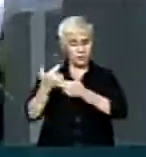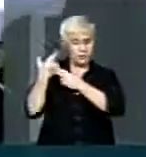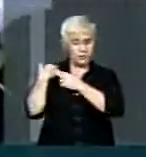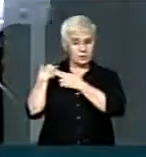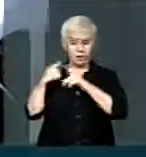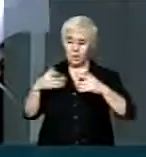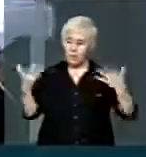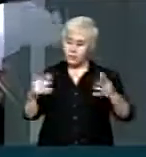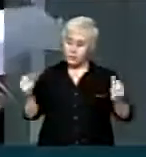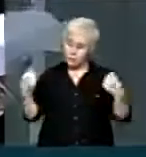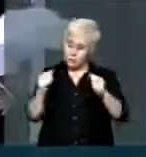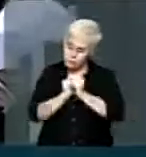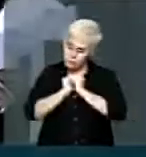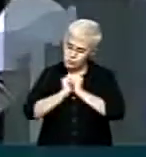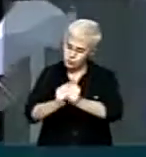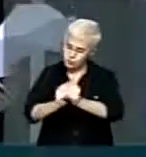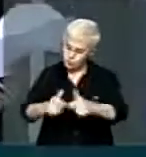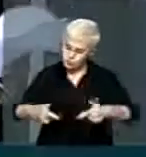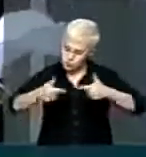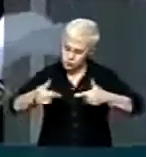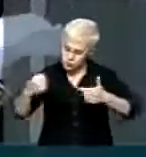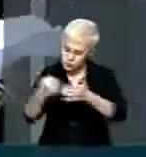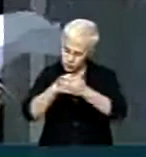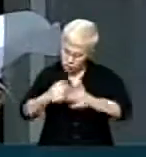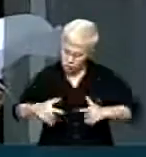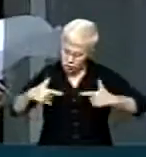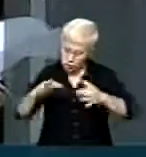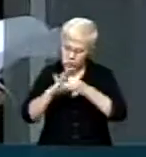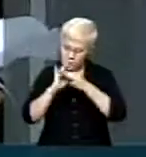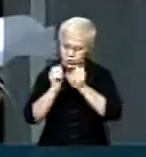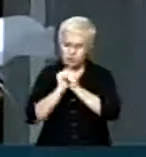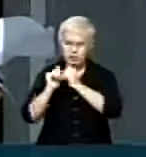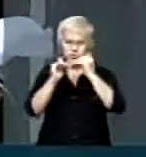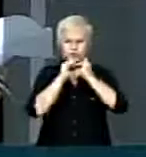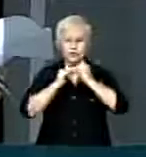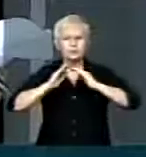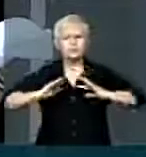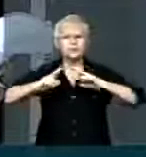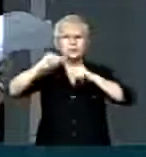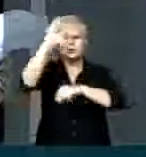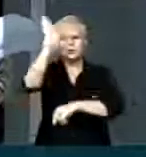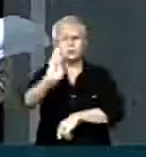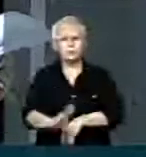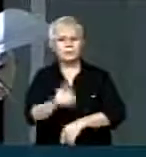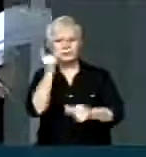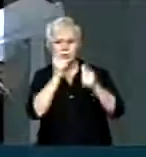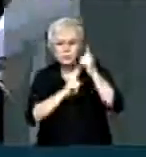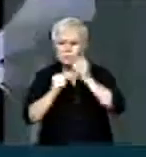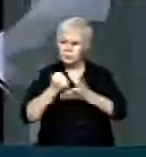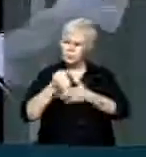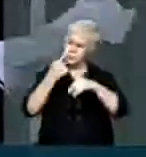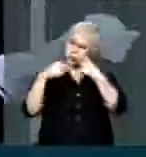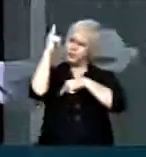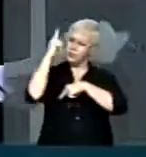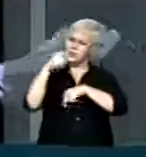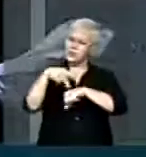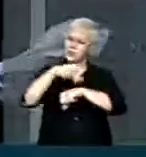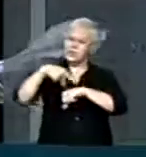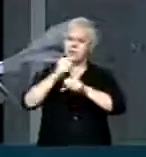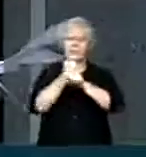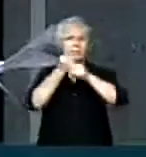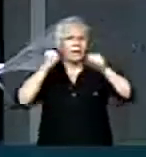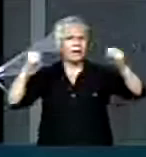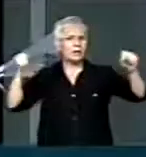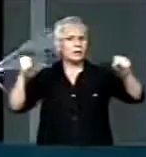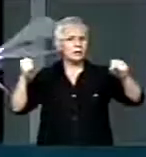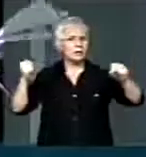no mutirão pelo Brasil, para que ela galgue como esse país gigantesco